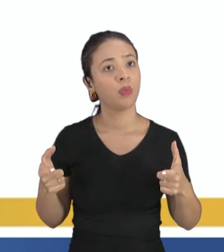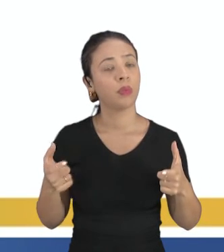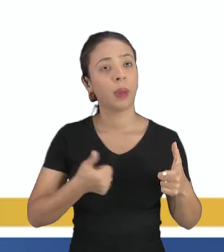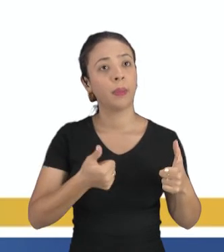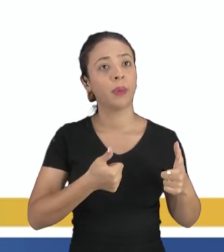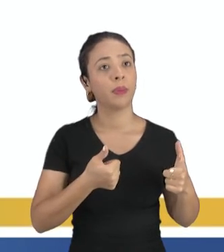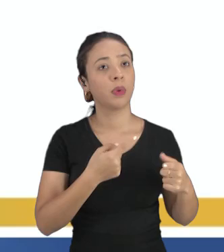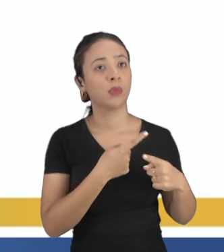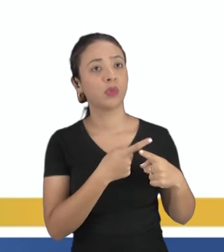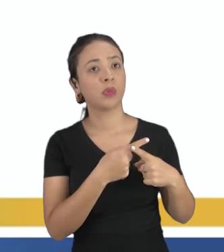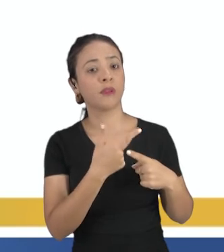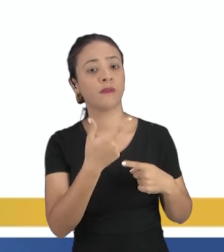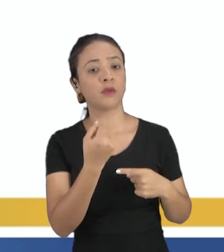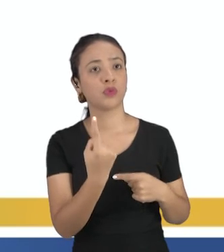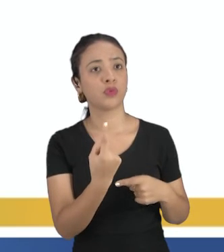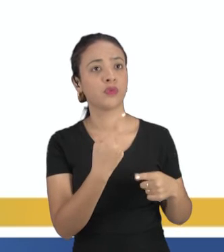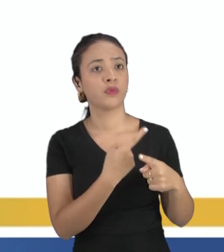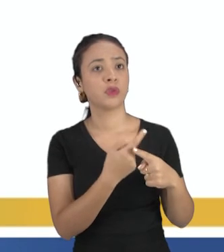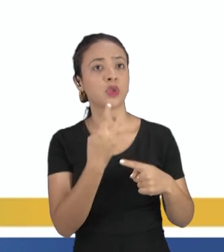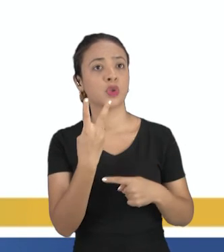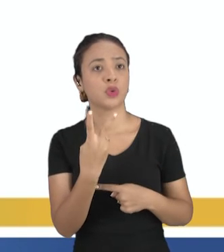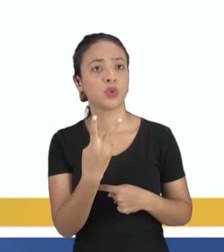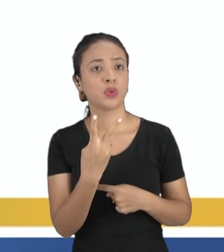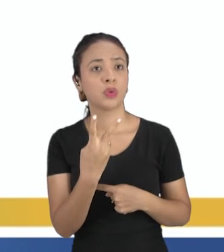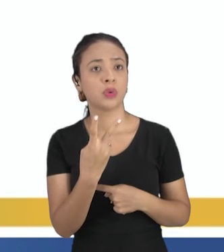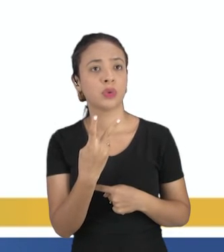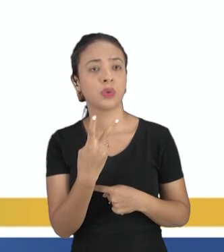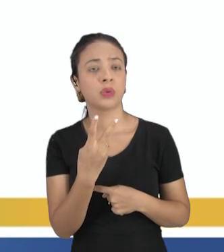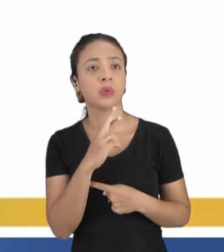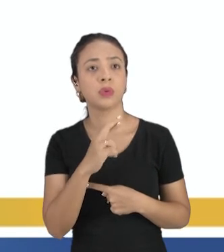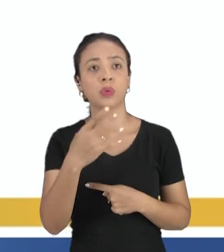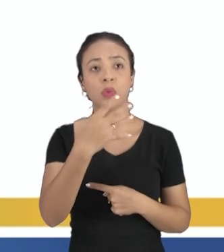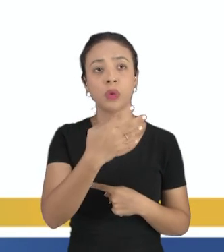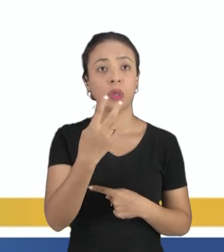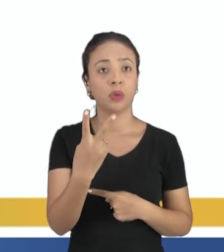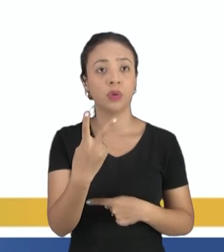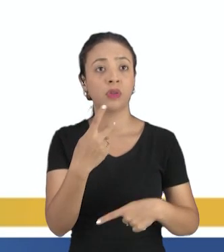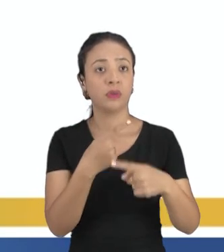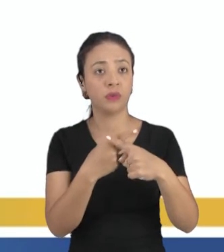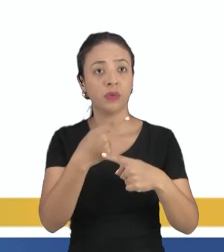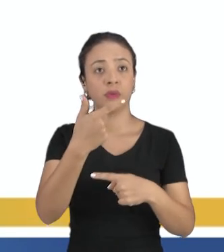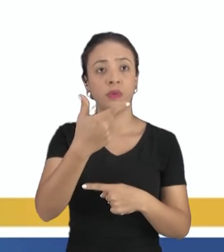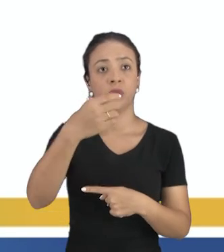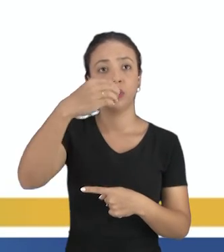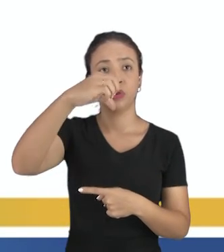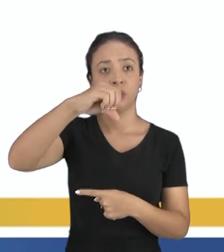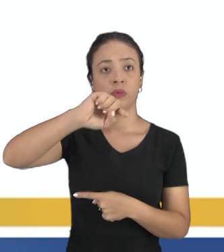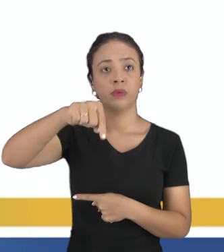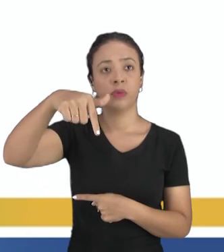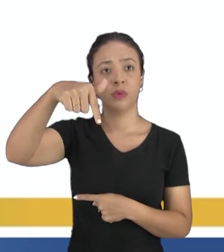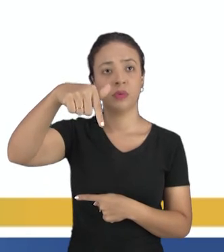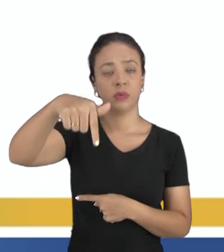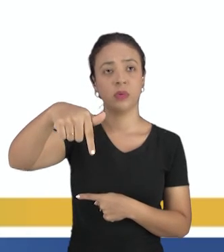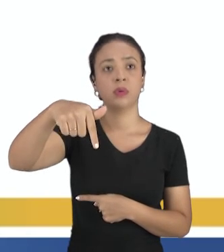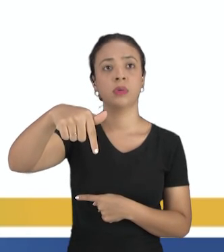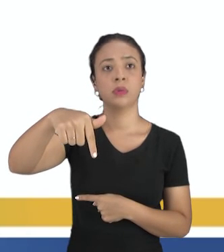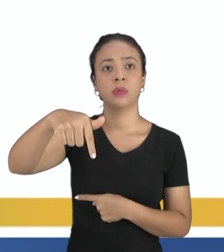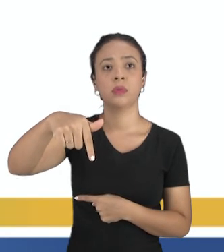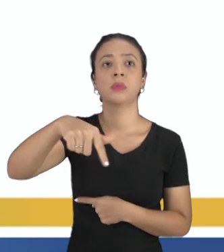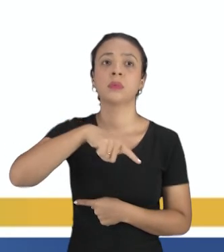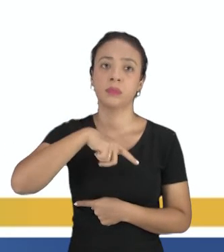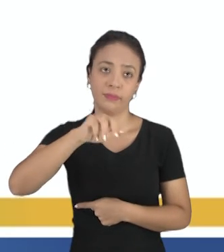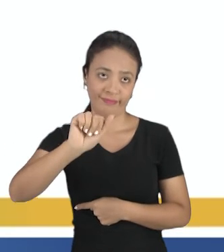primeira multiplicação, 21 vezes 2 vai ficar 42 por 29,7. Eu tenho aí